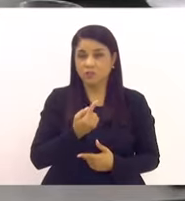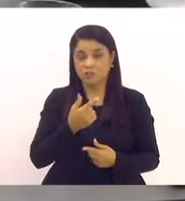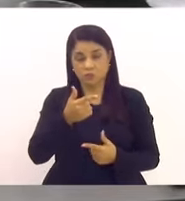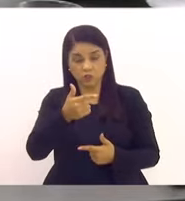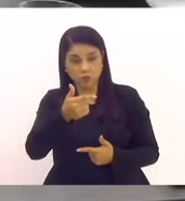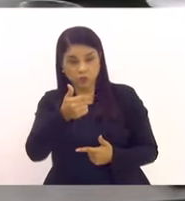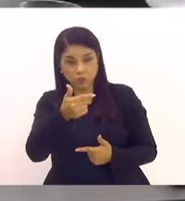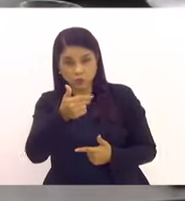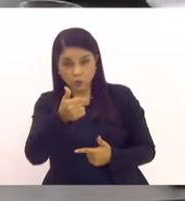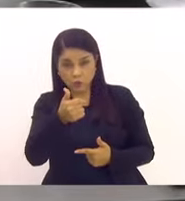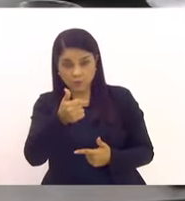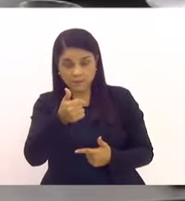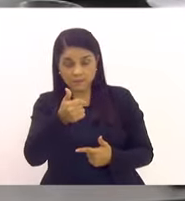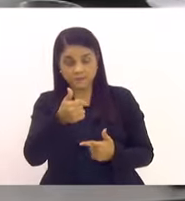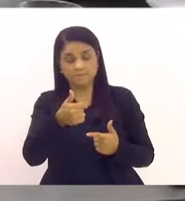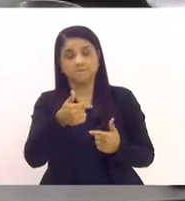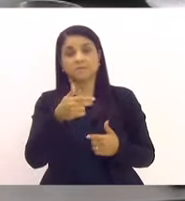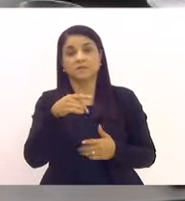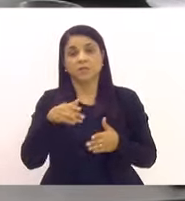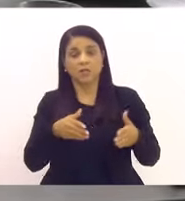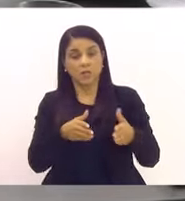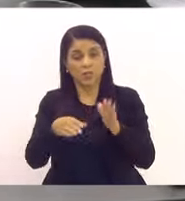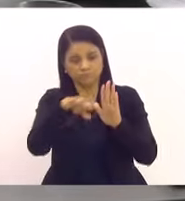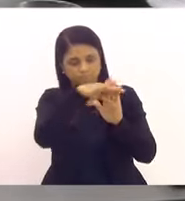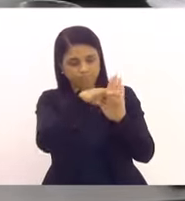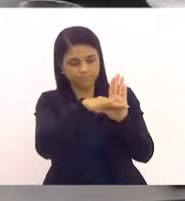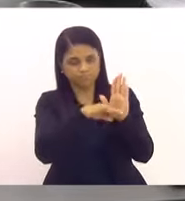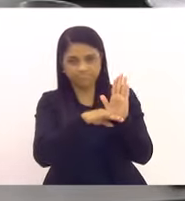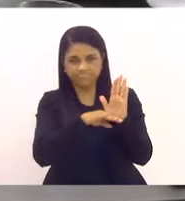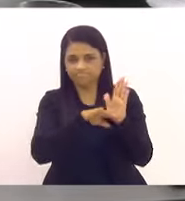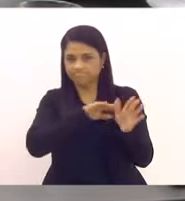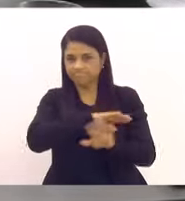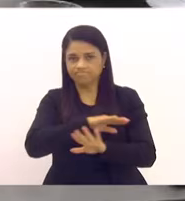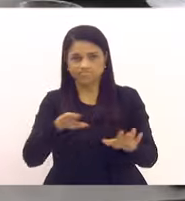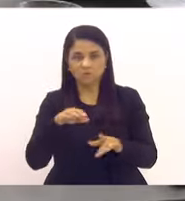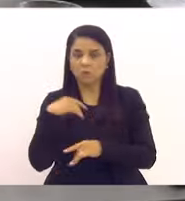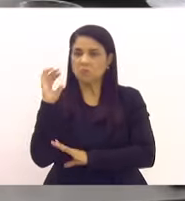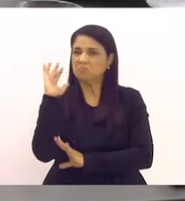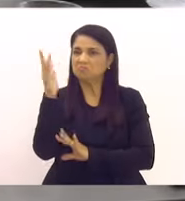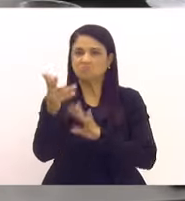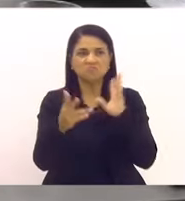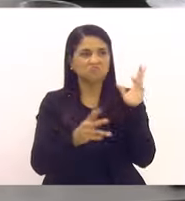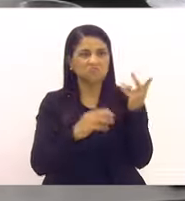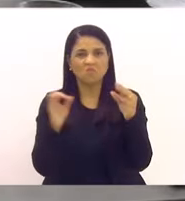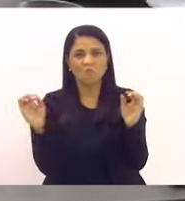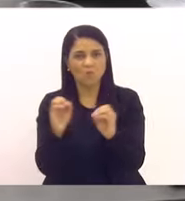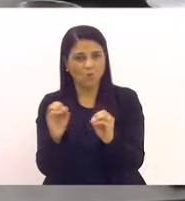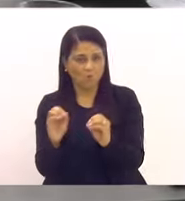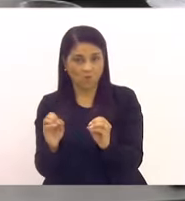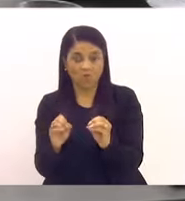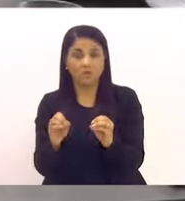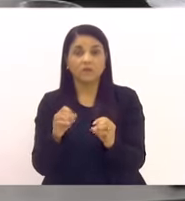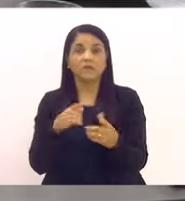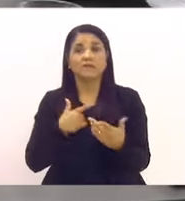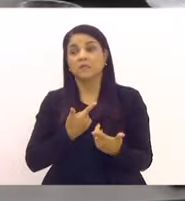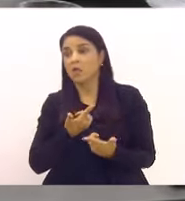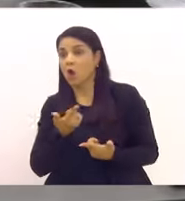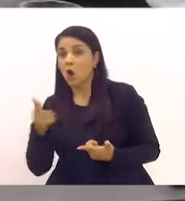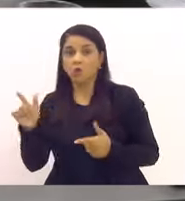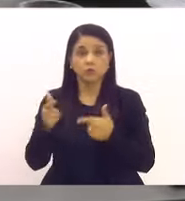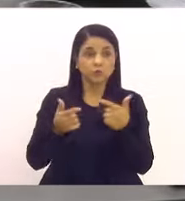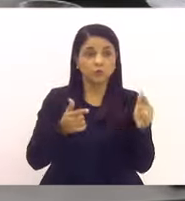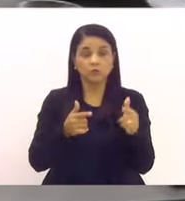que estão mortos, sem fauna, e queremos que outros tantos não sigam o